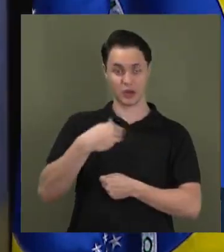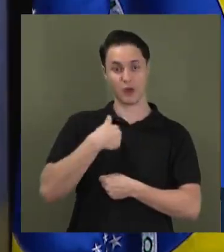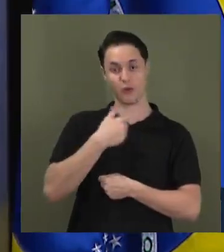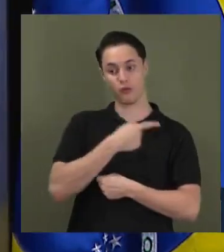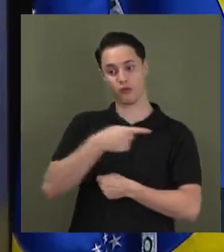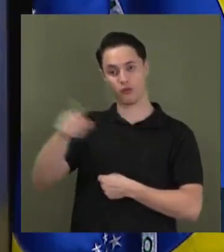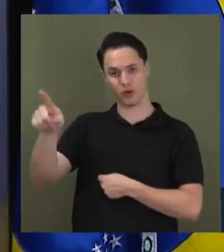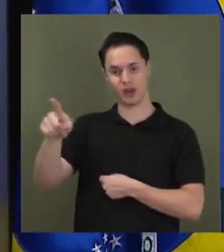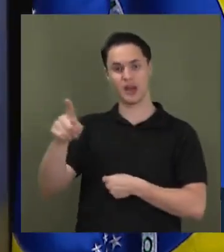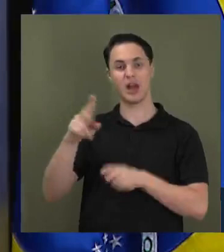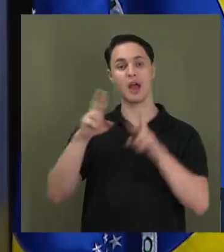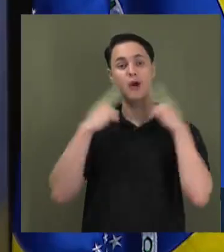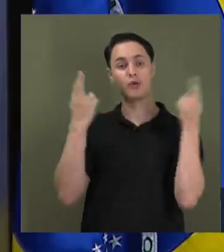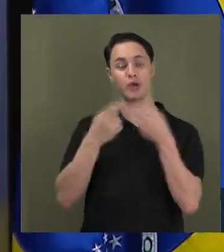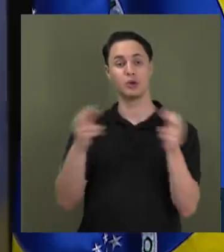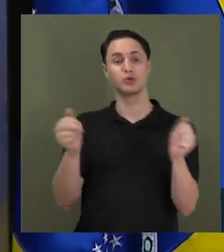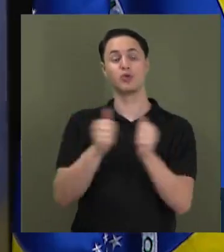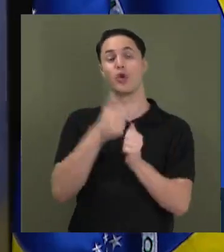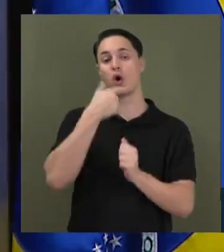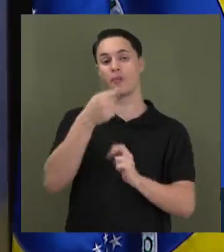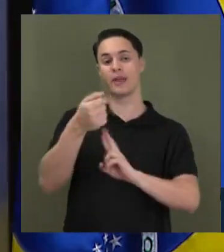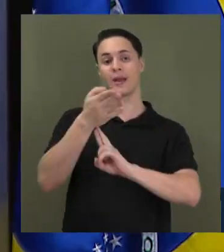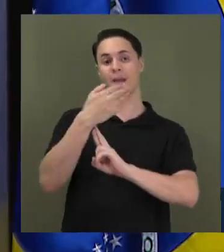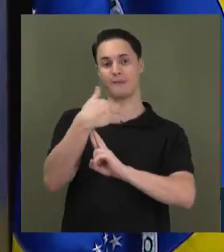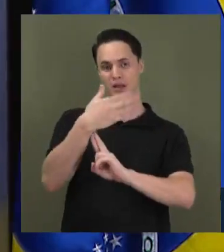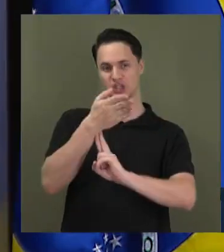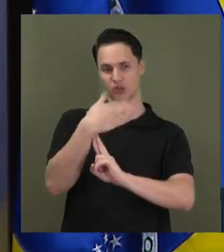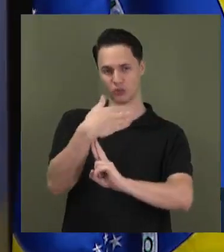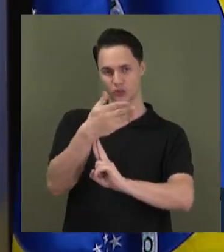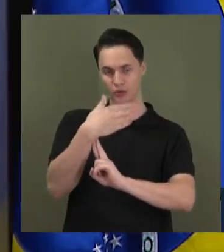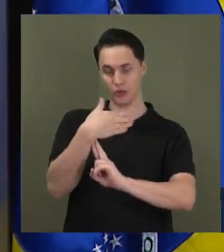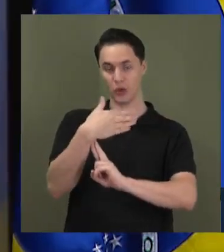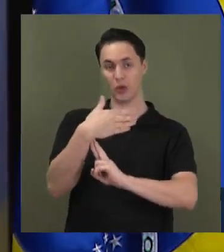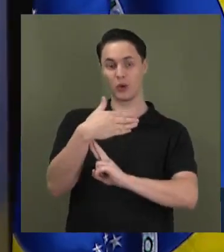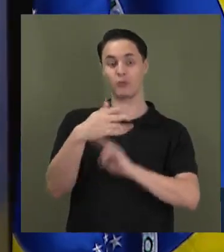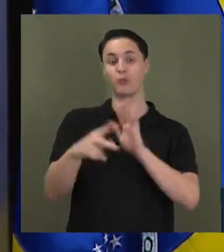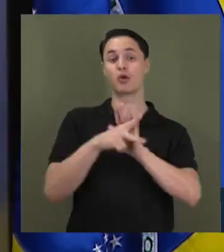da Ucrânia aqui no Brasil,